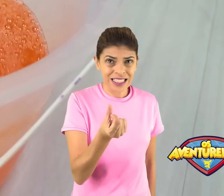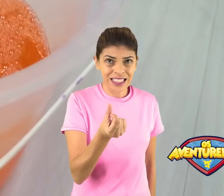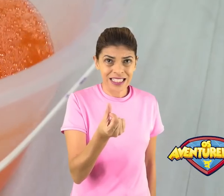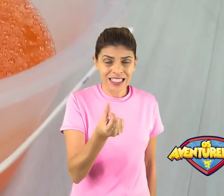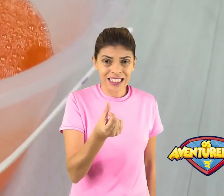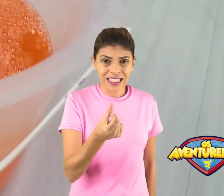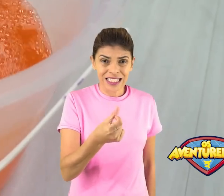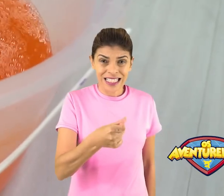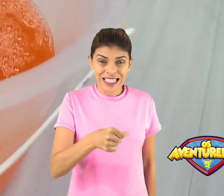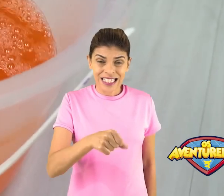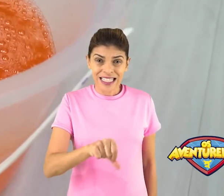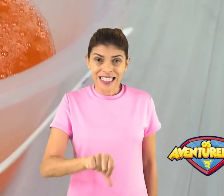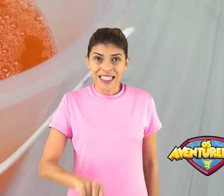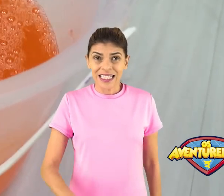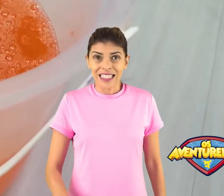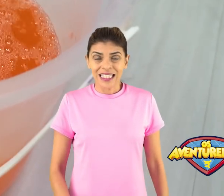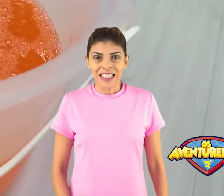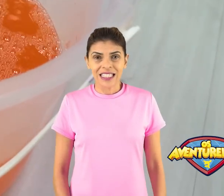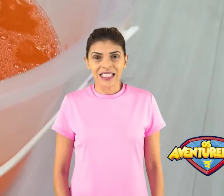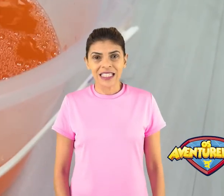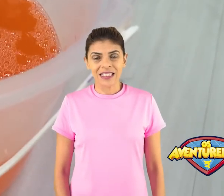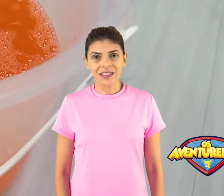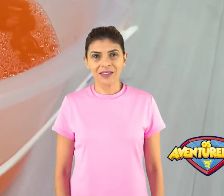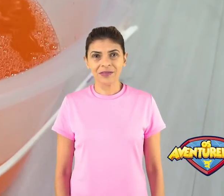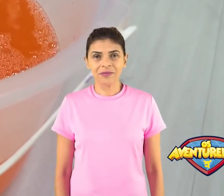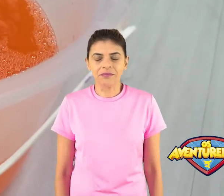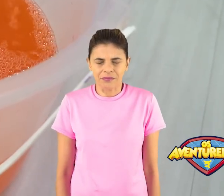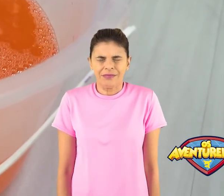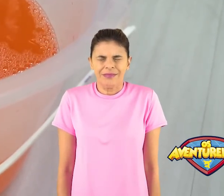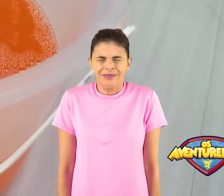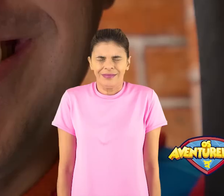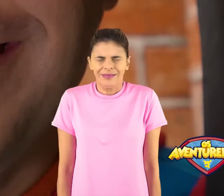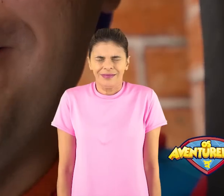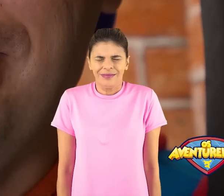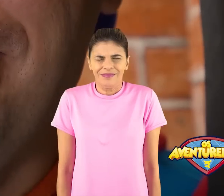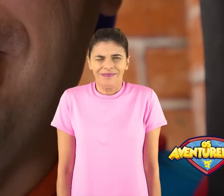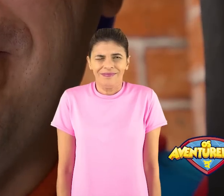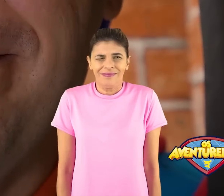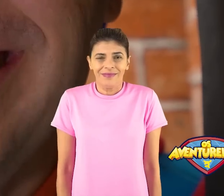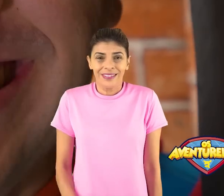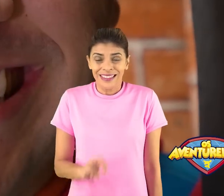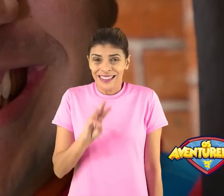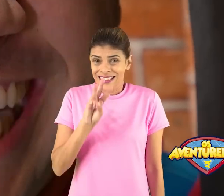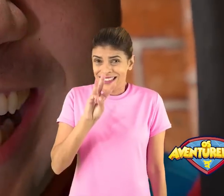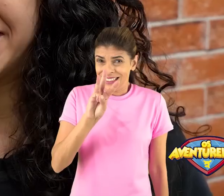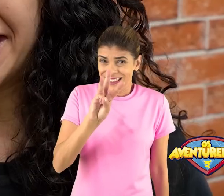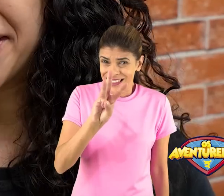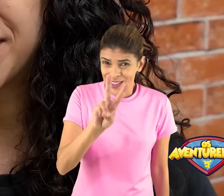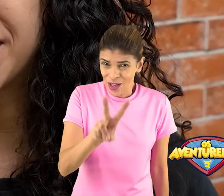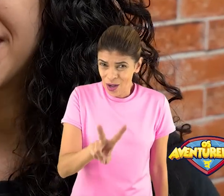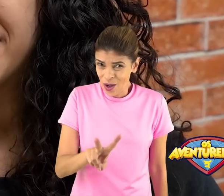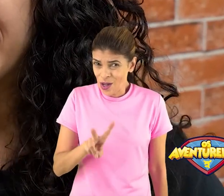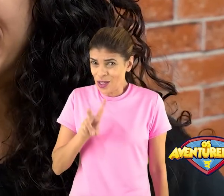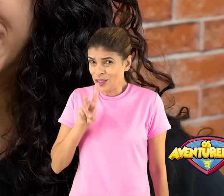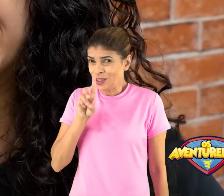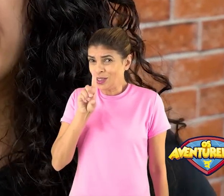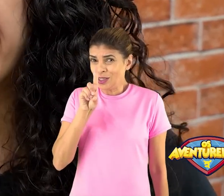três,